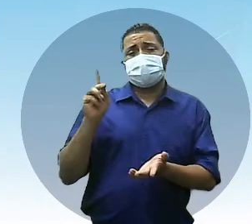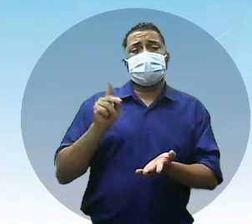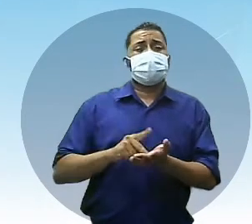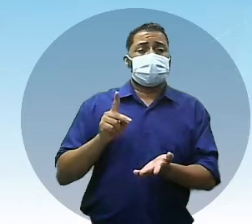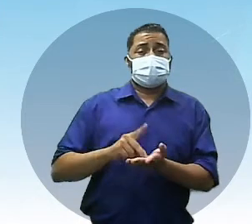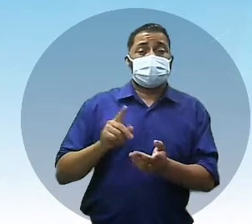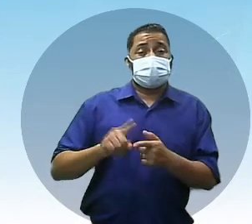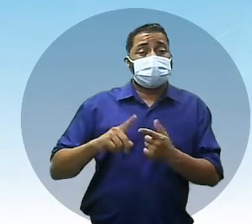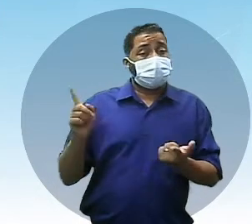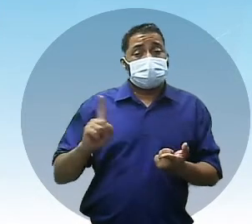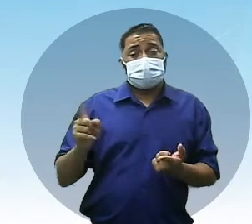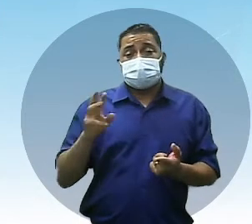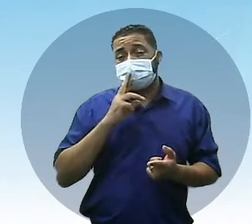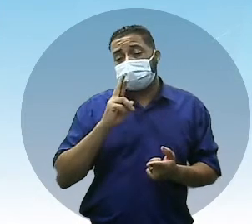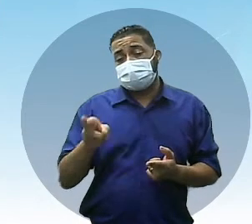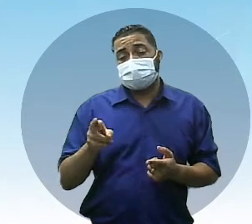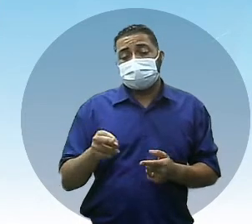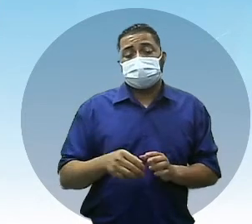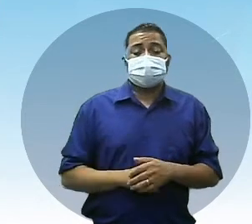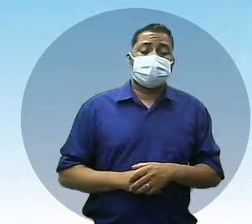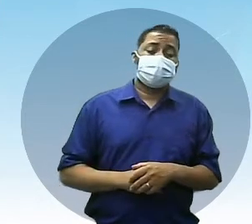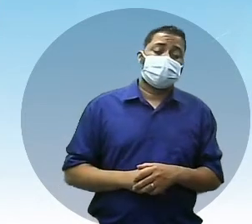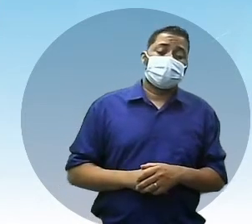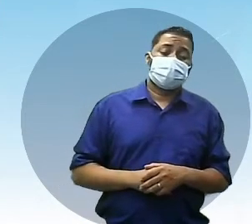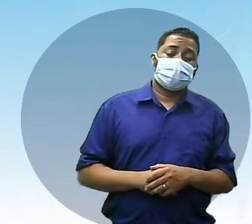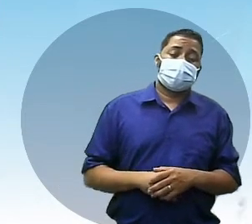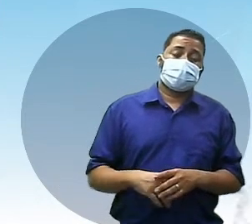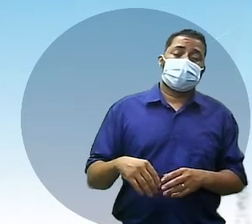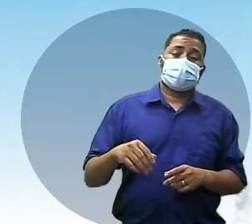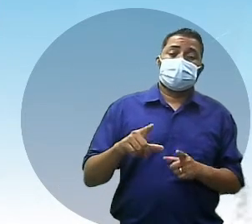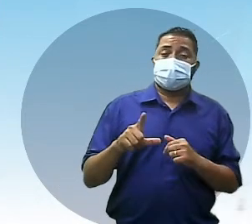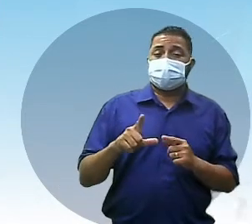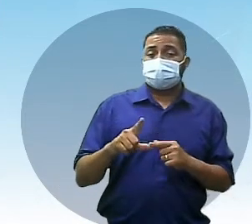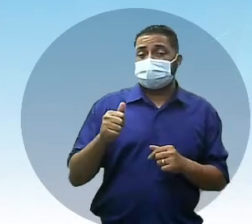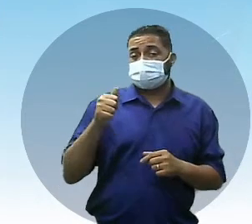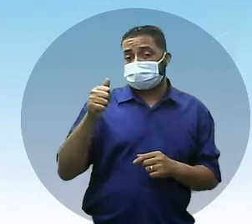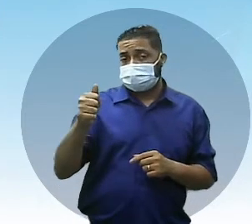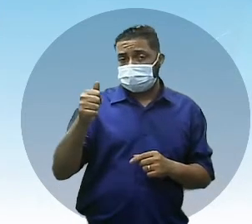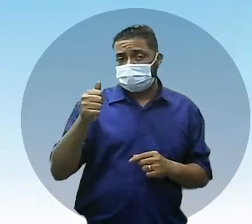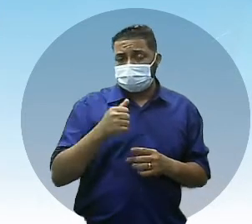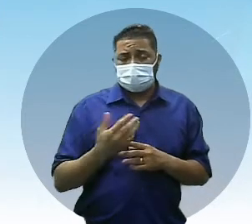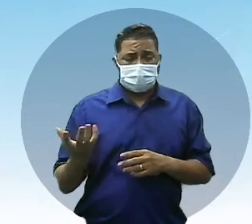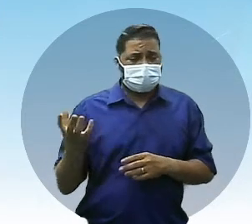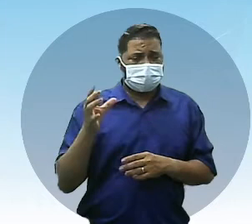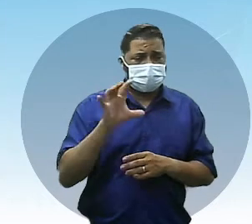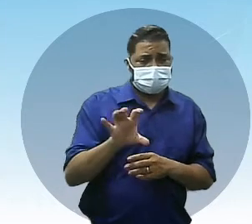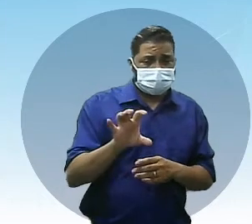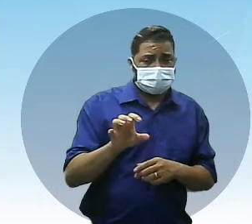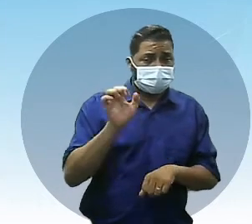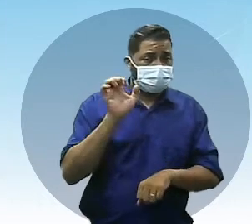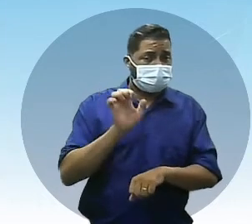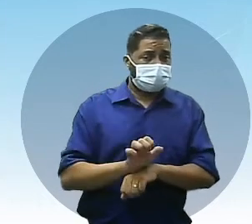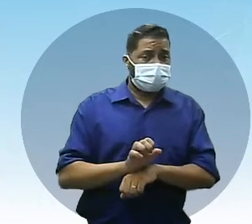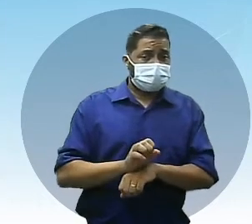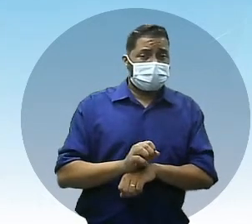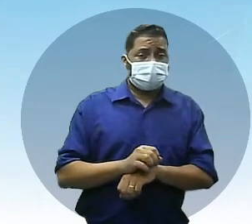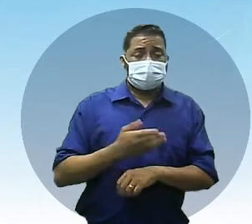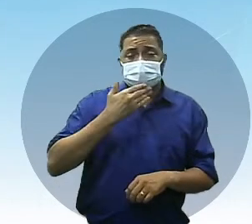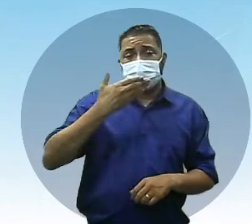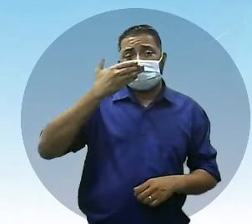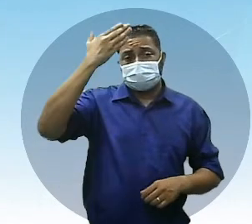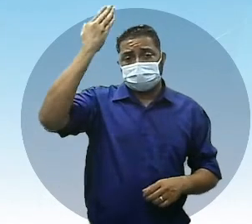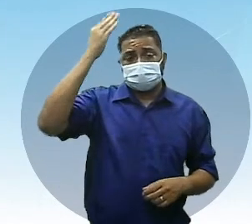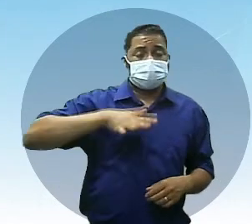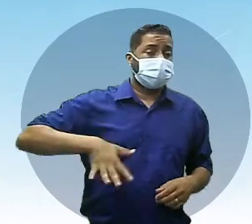responde ao nosso enunciado. Na letra A, implementação de um Estado árabe